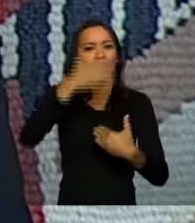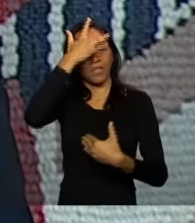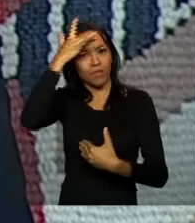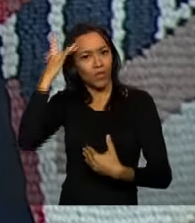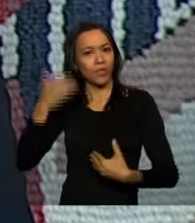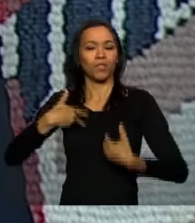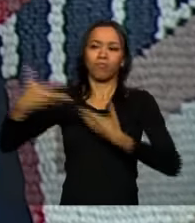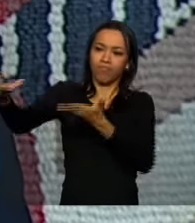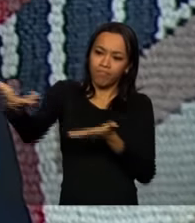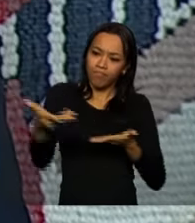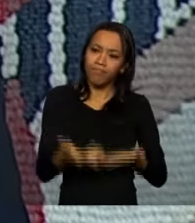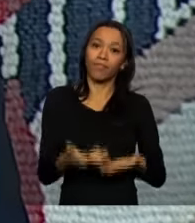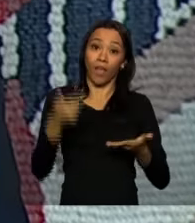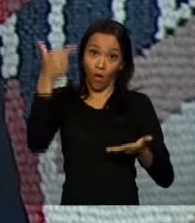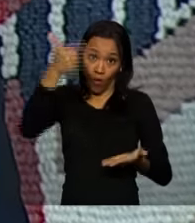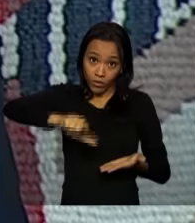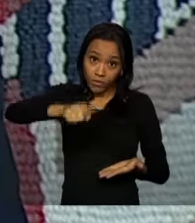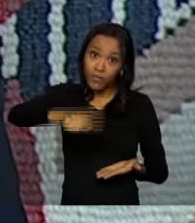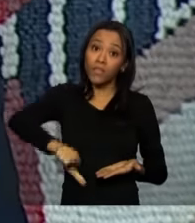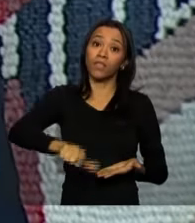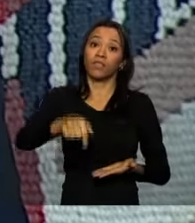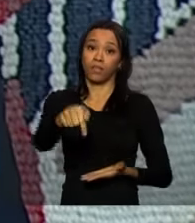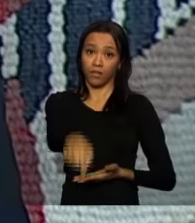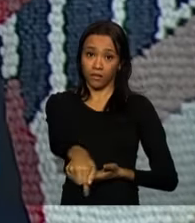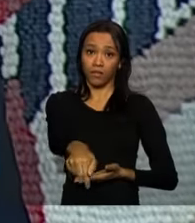me receberam. Desta vez,